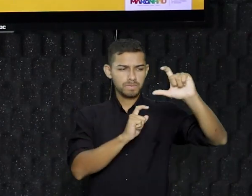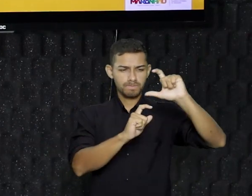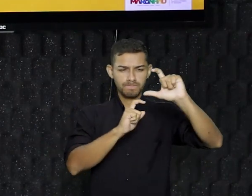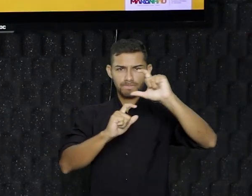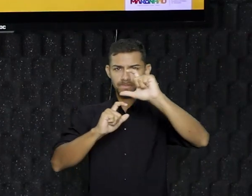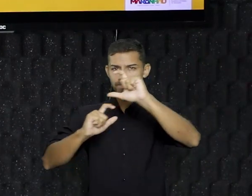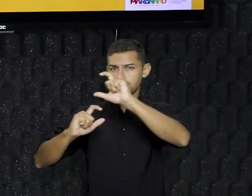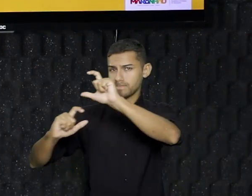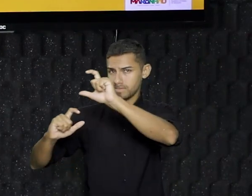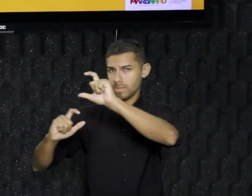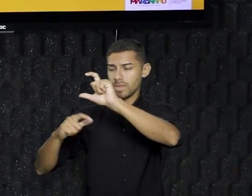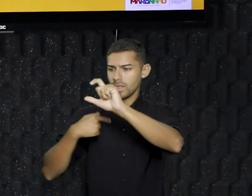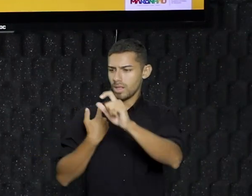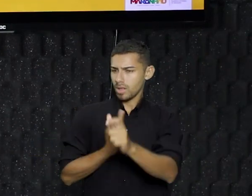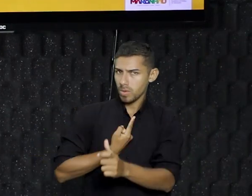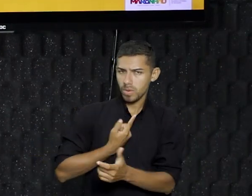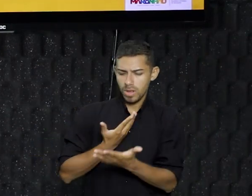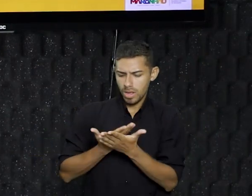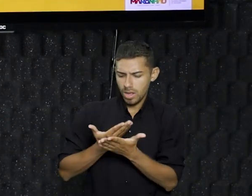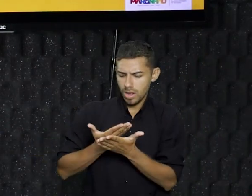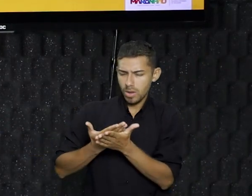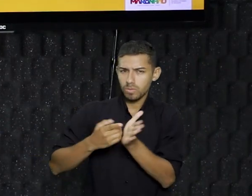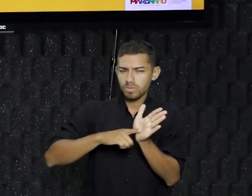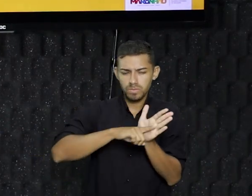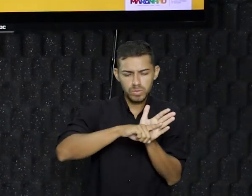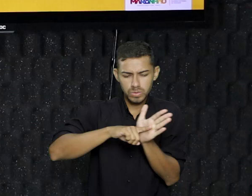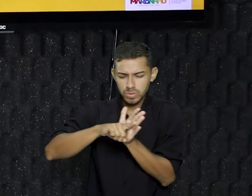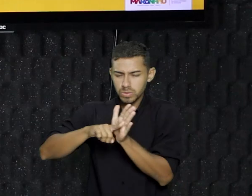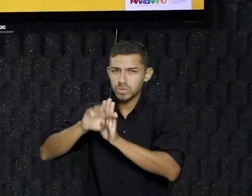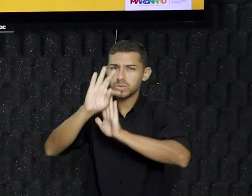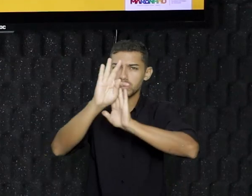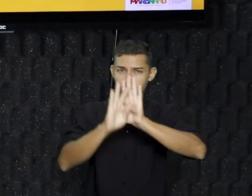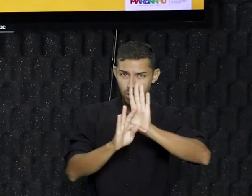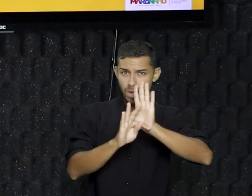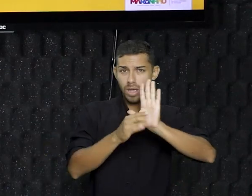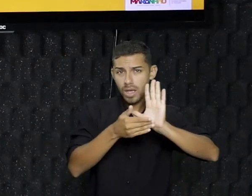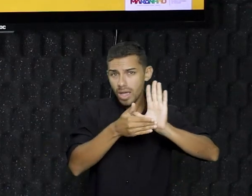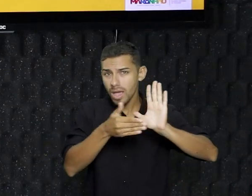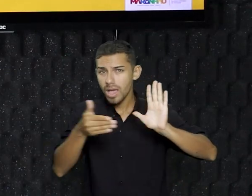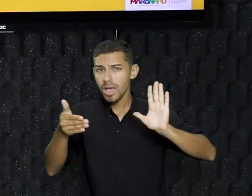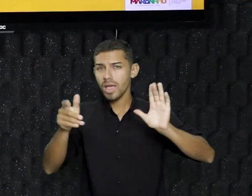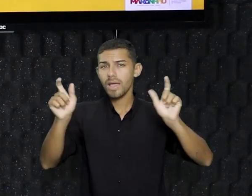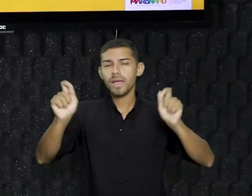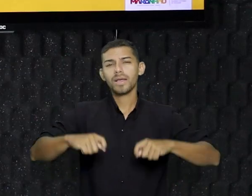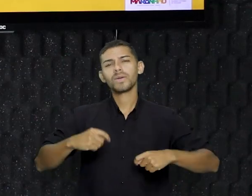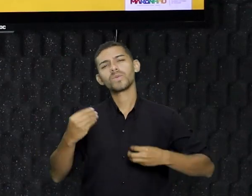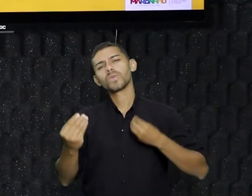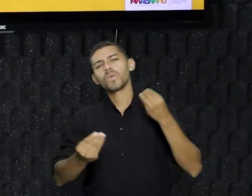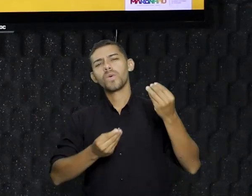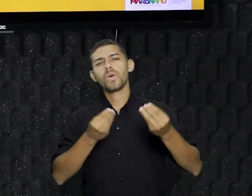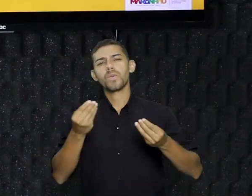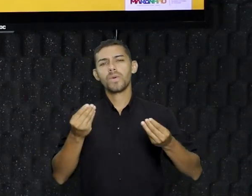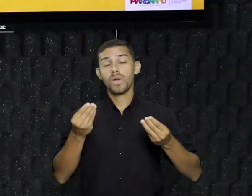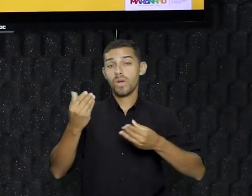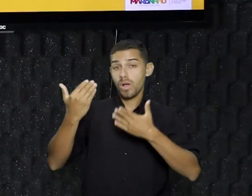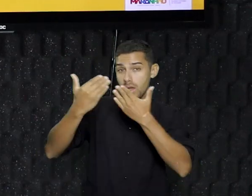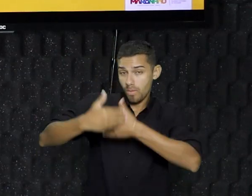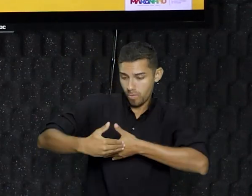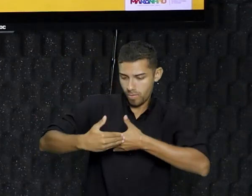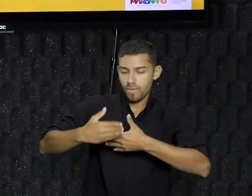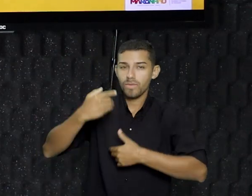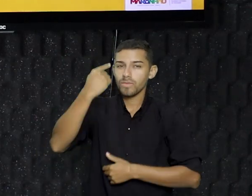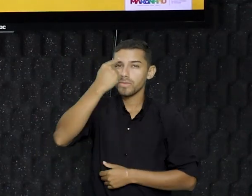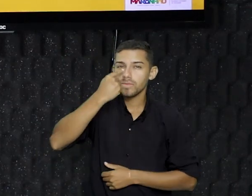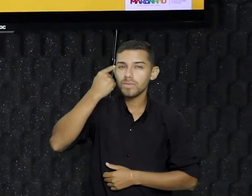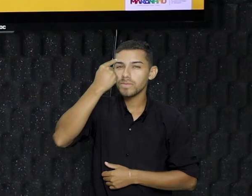todas as aulas que nós estamos fazendo análise textual que é a forma como a prova de Espanhol é construída no